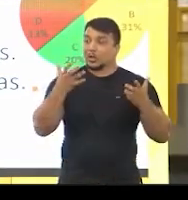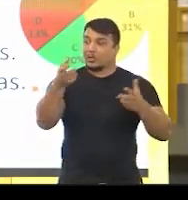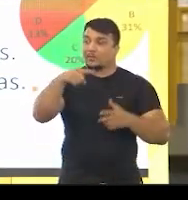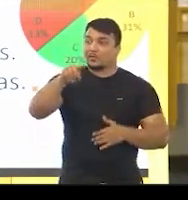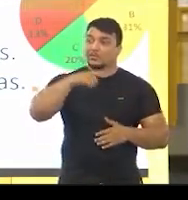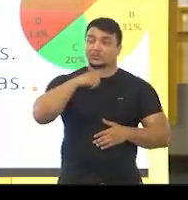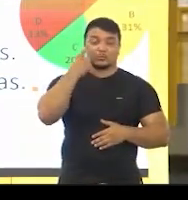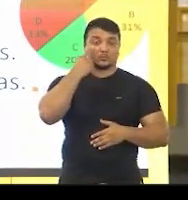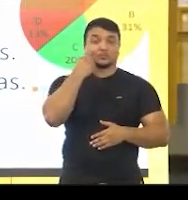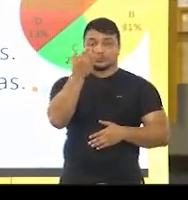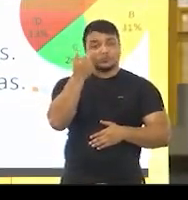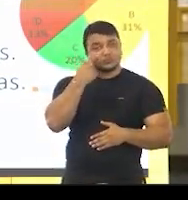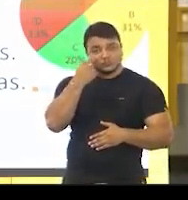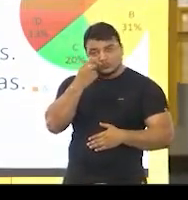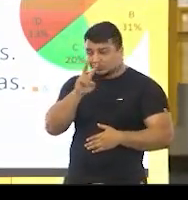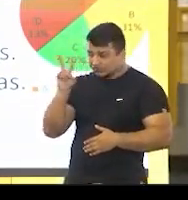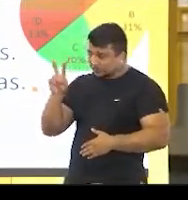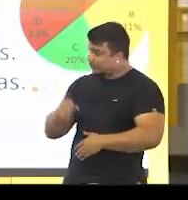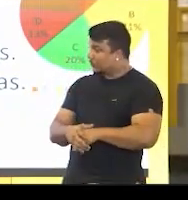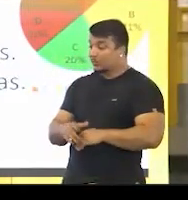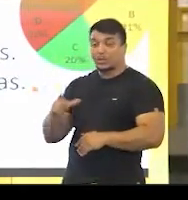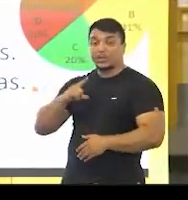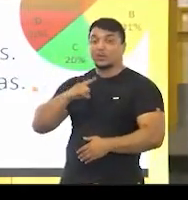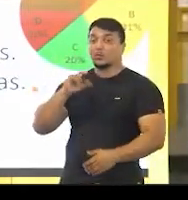quero ouvir vocês aqui, comigo. Vamos lá, galera.